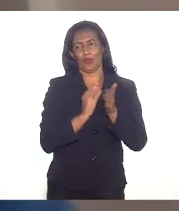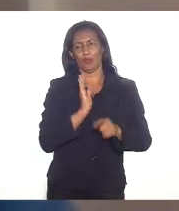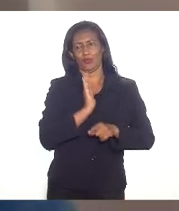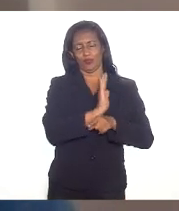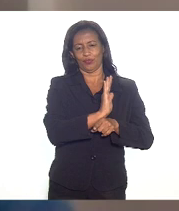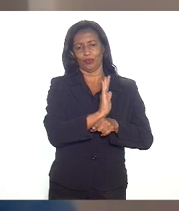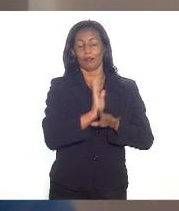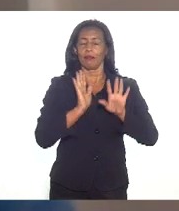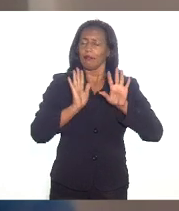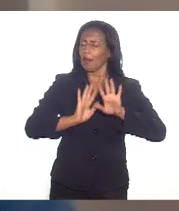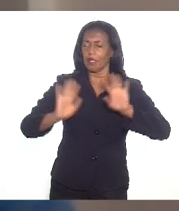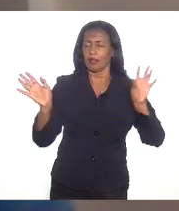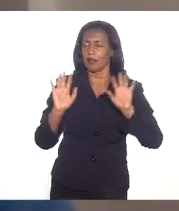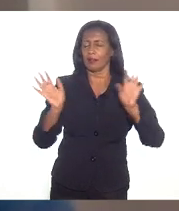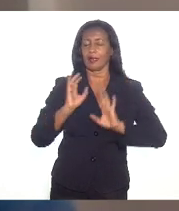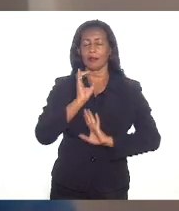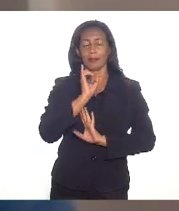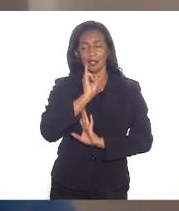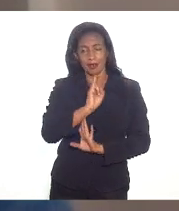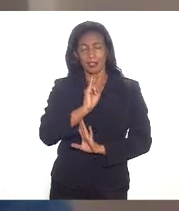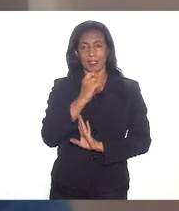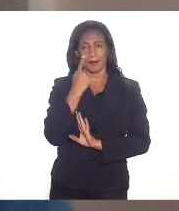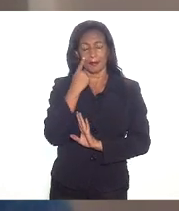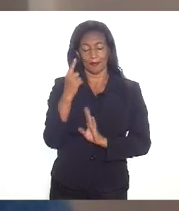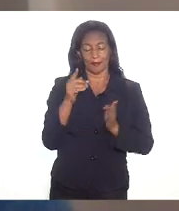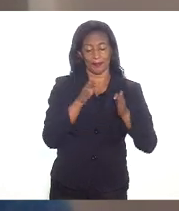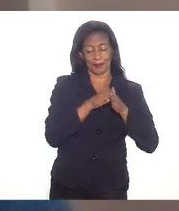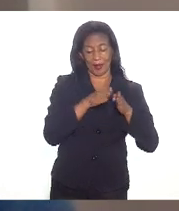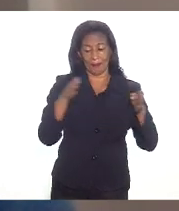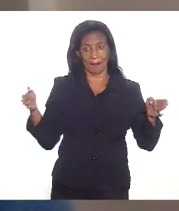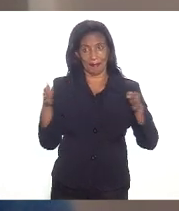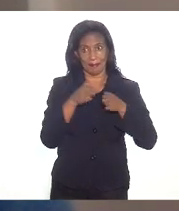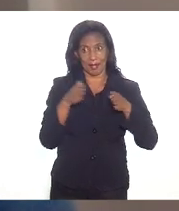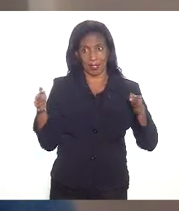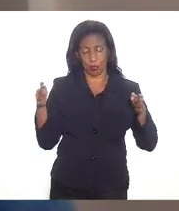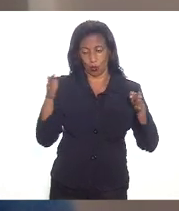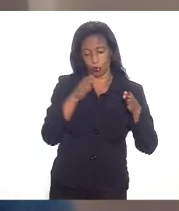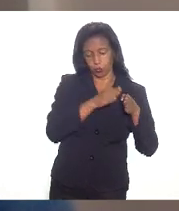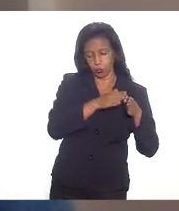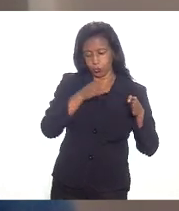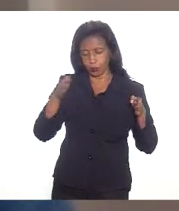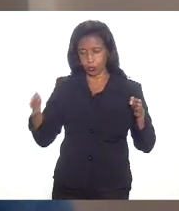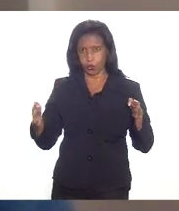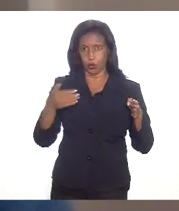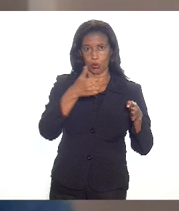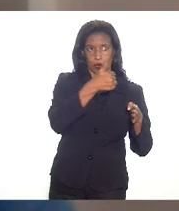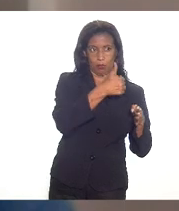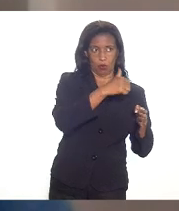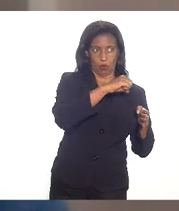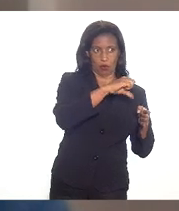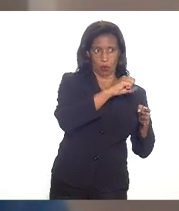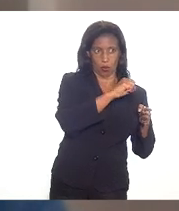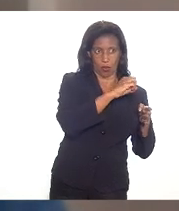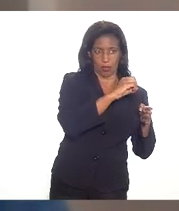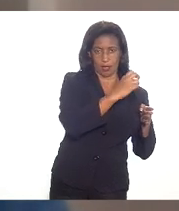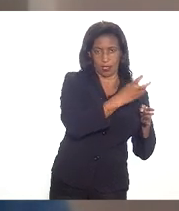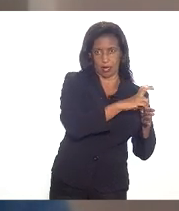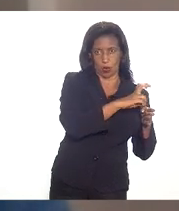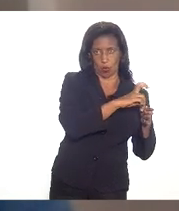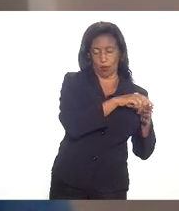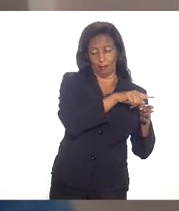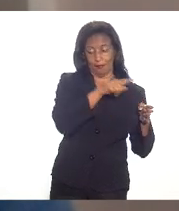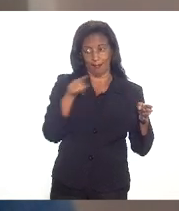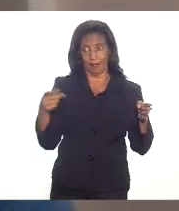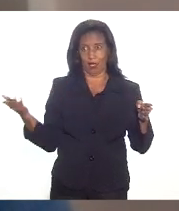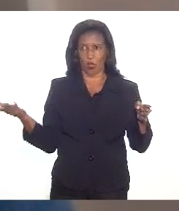gente pegar aí o período de 85 até 2019, a gente continua emprego, a gente também é quem menos cresce, em todas as